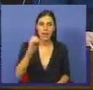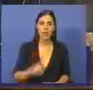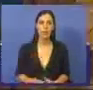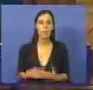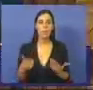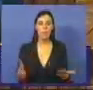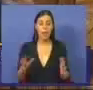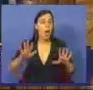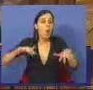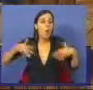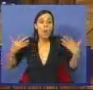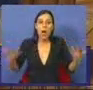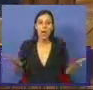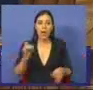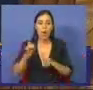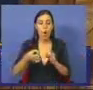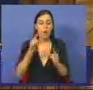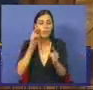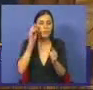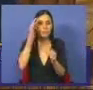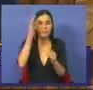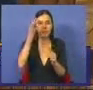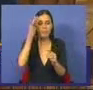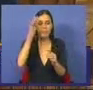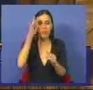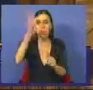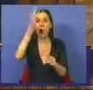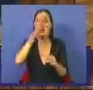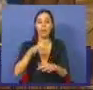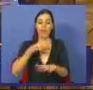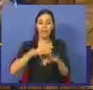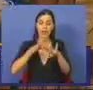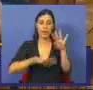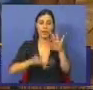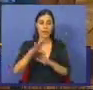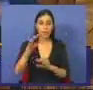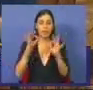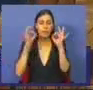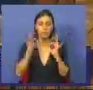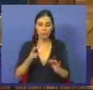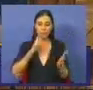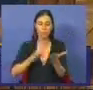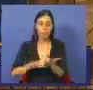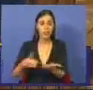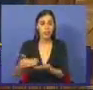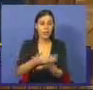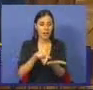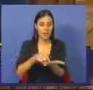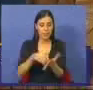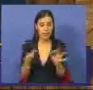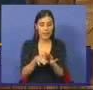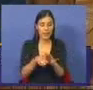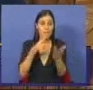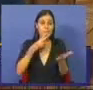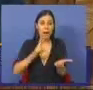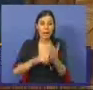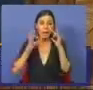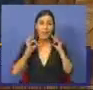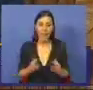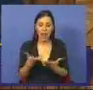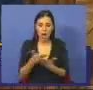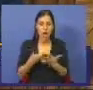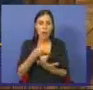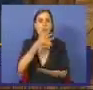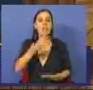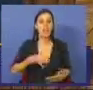Ou seja, qualquer que seja a projeção que o Governo queira fazer, os dados de facto sobre a economia real já